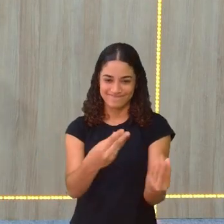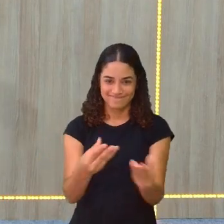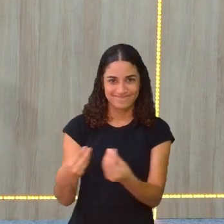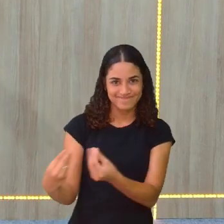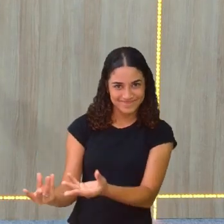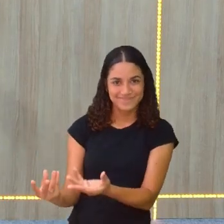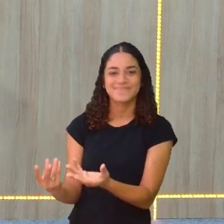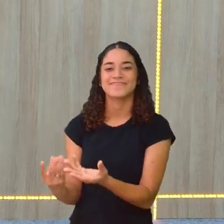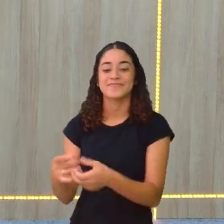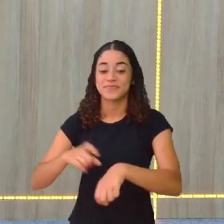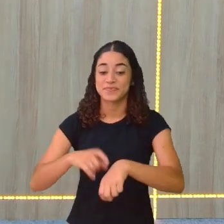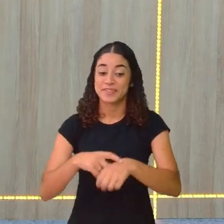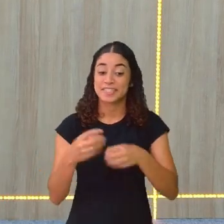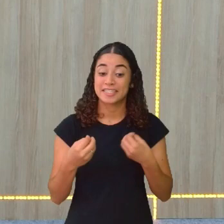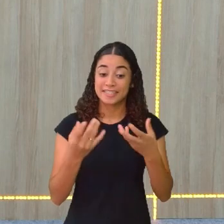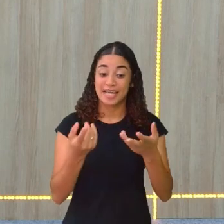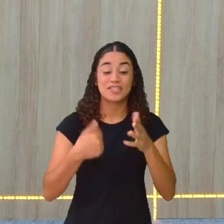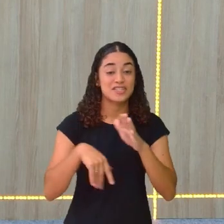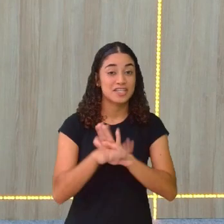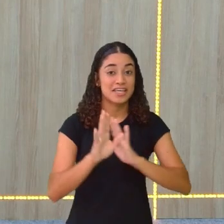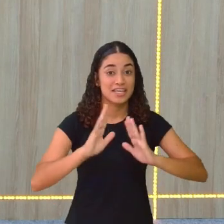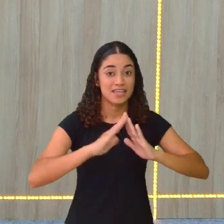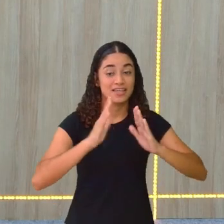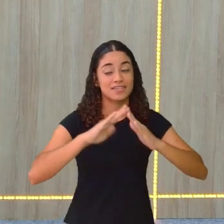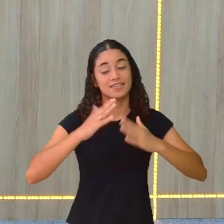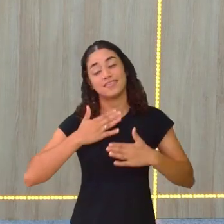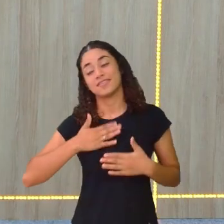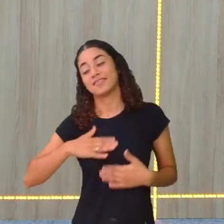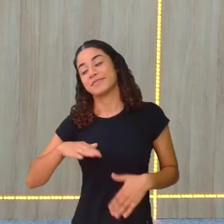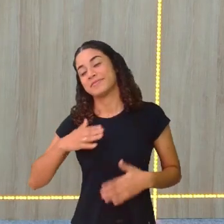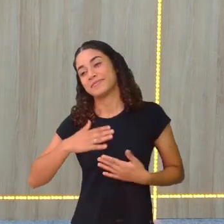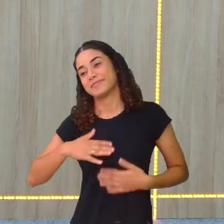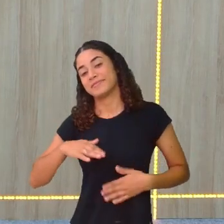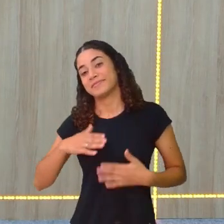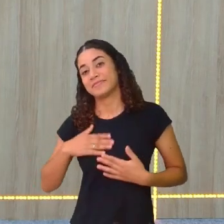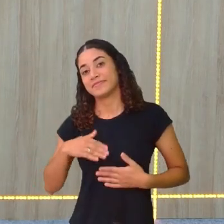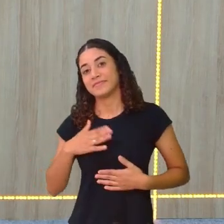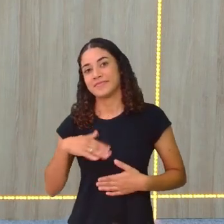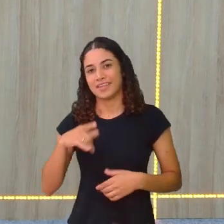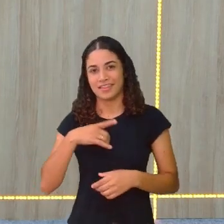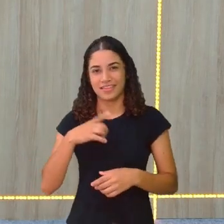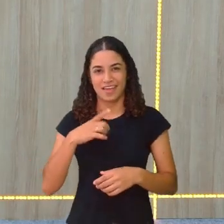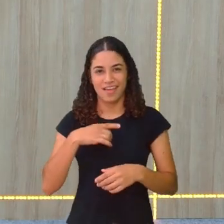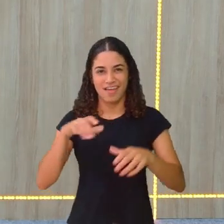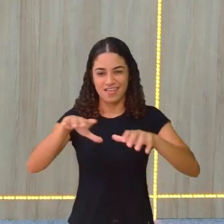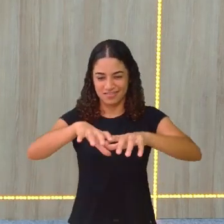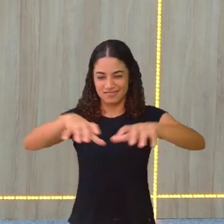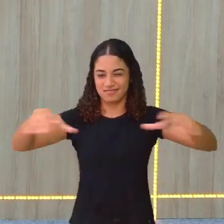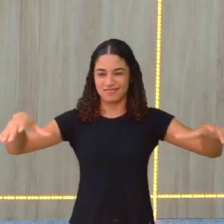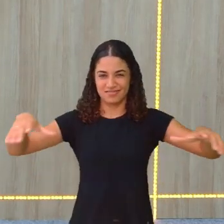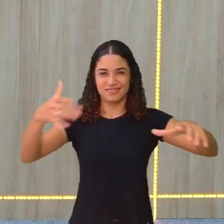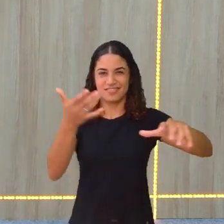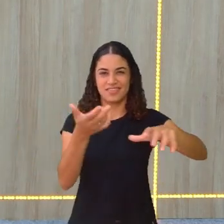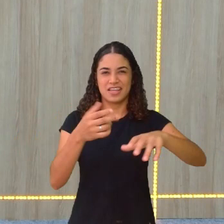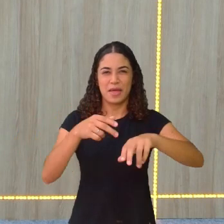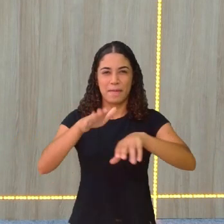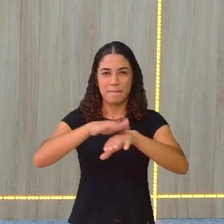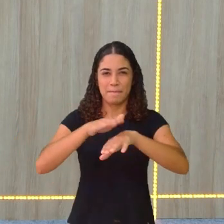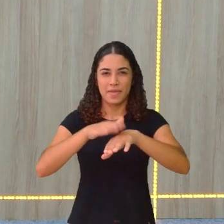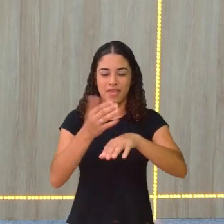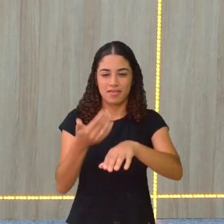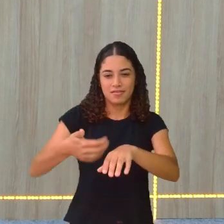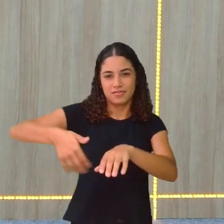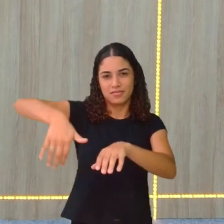professora Vanessa. Aí quando chegava em casa para descansar, botava os pés em cima de uma poltrona